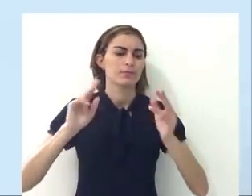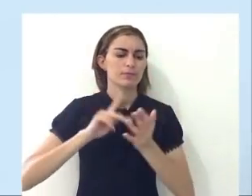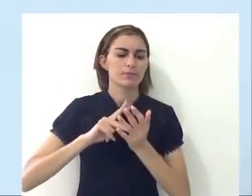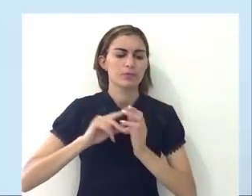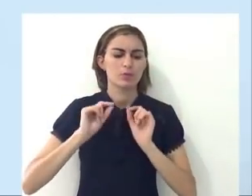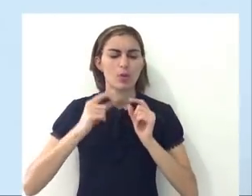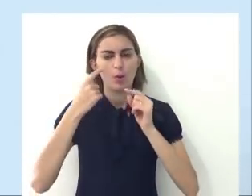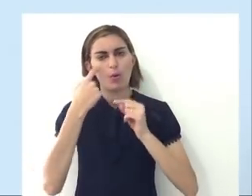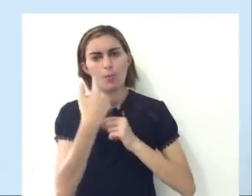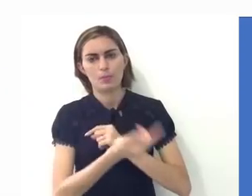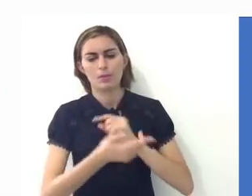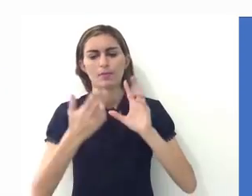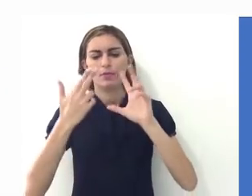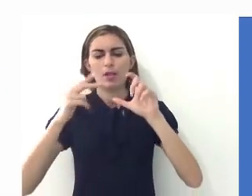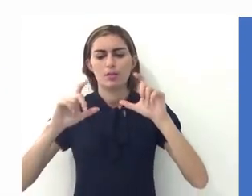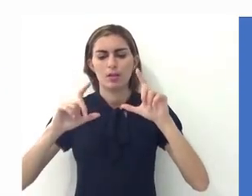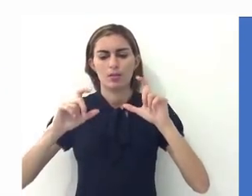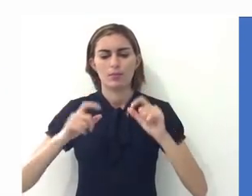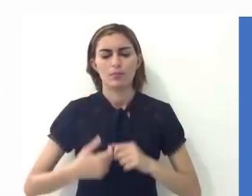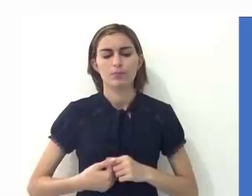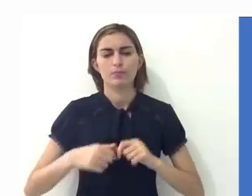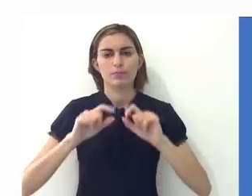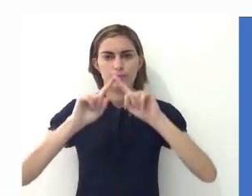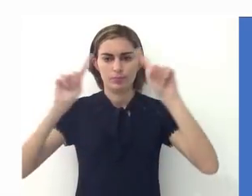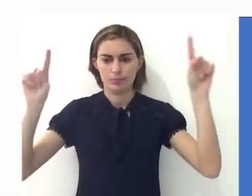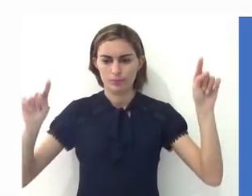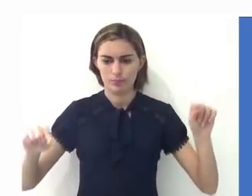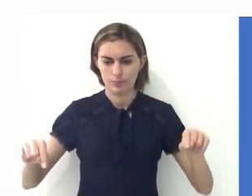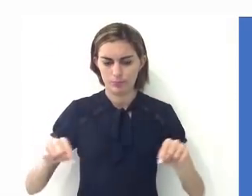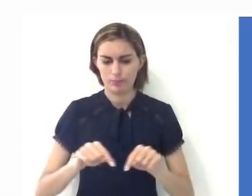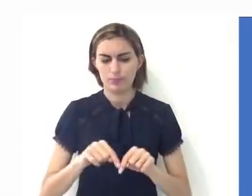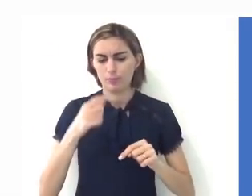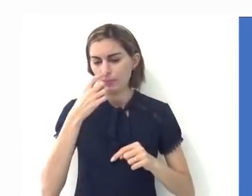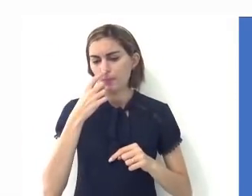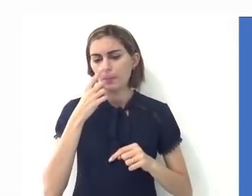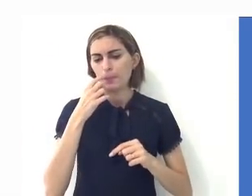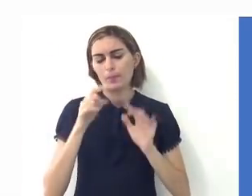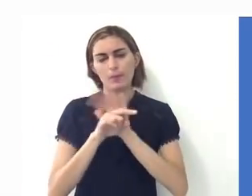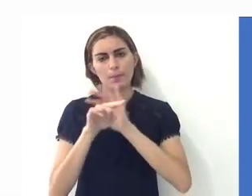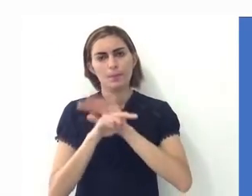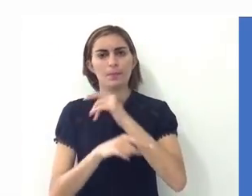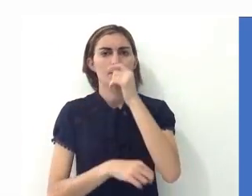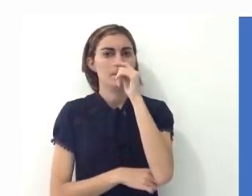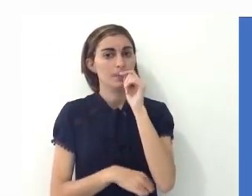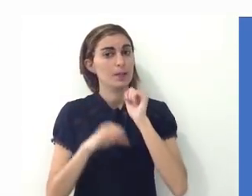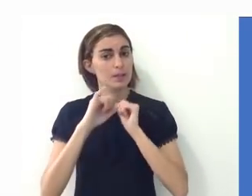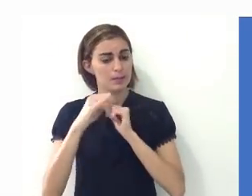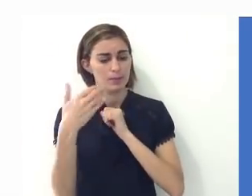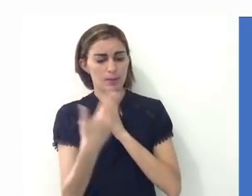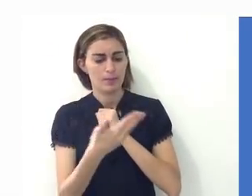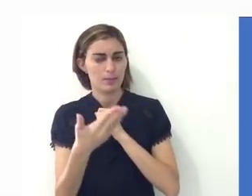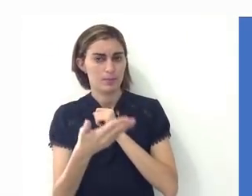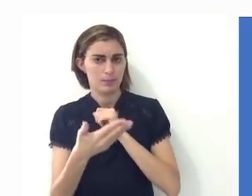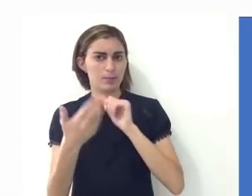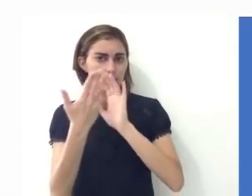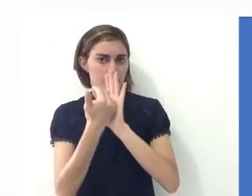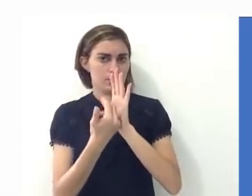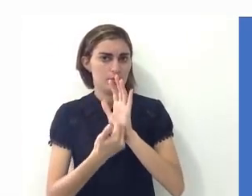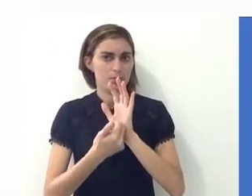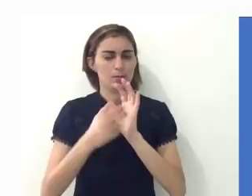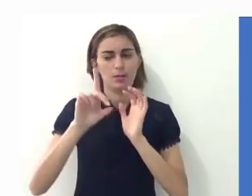a gente enxerga e o que de fato é. Observe essa figura aí na tua tela, certo? Eu vou te perguntar